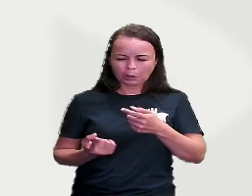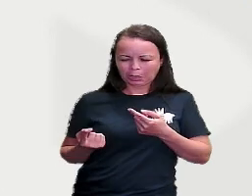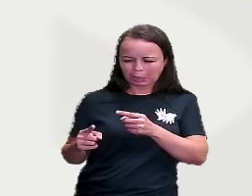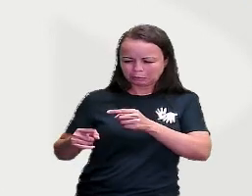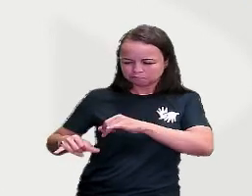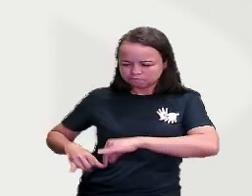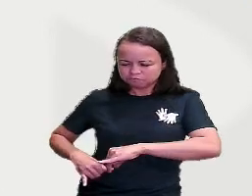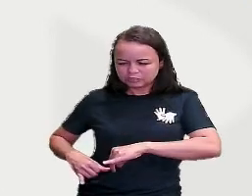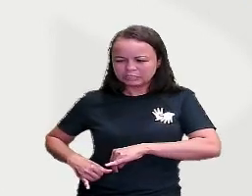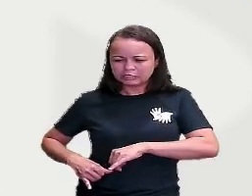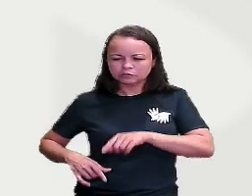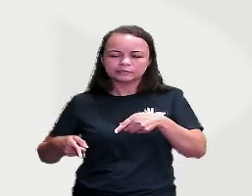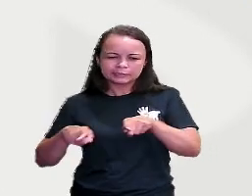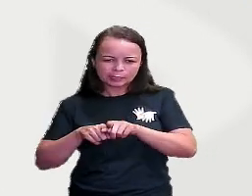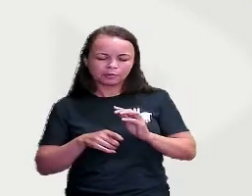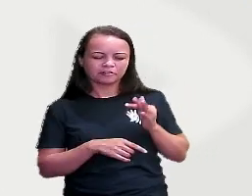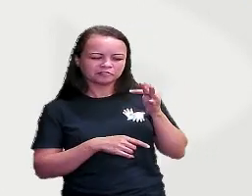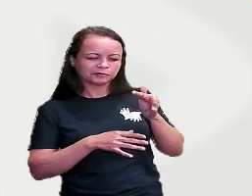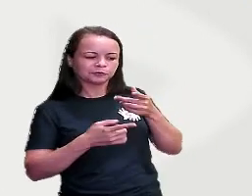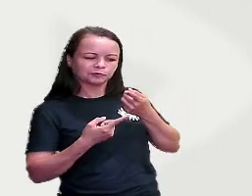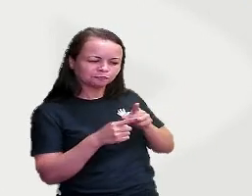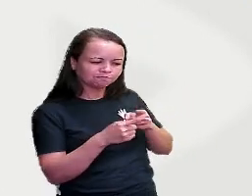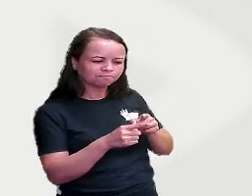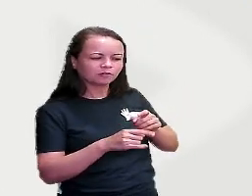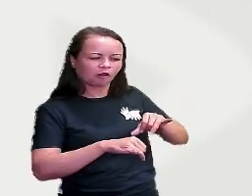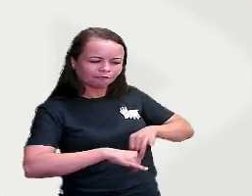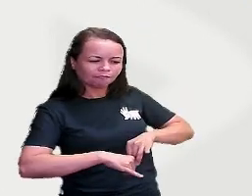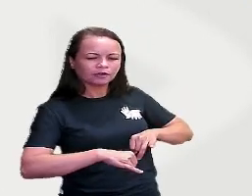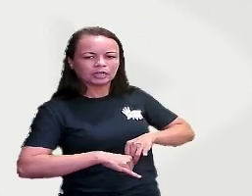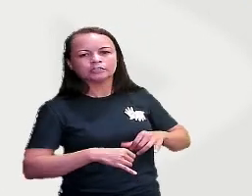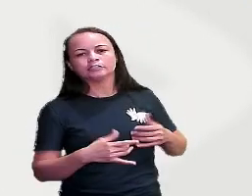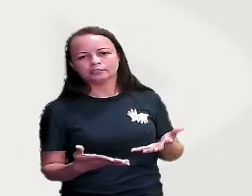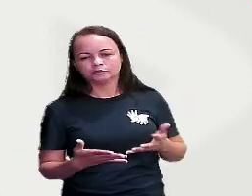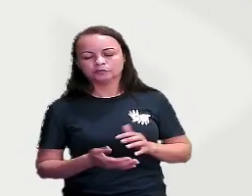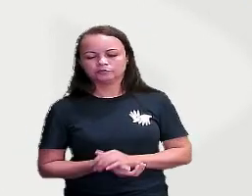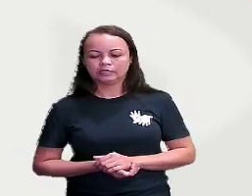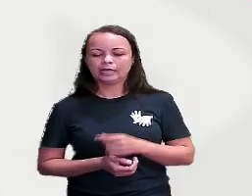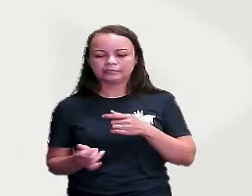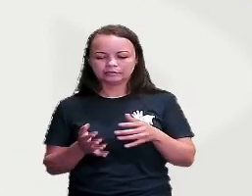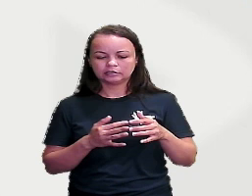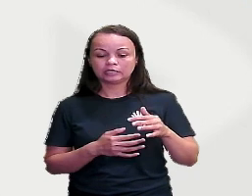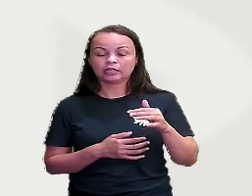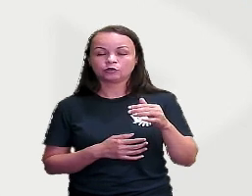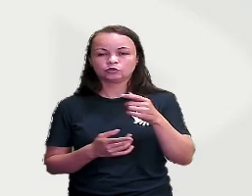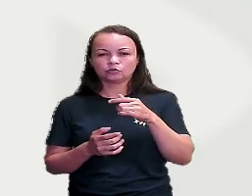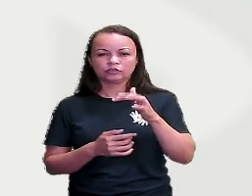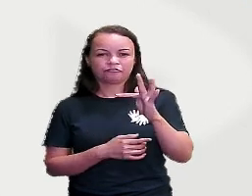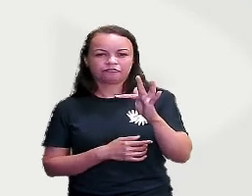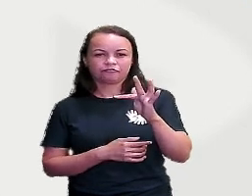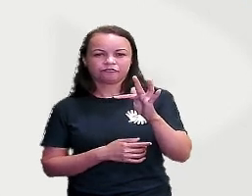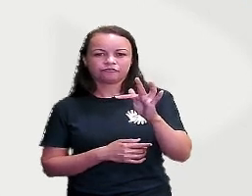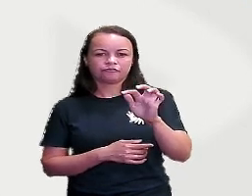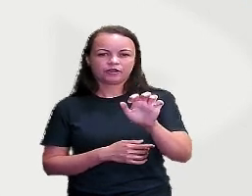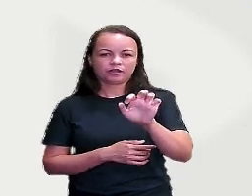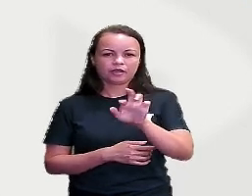com ferro será ferido. Então, a gente vê que tem uma repetição aí desse sonzinho do F, né?